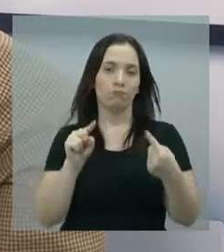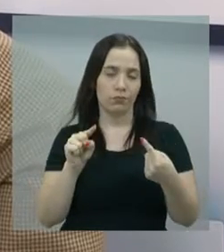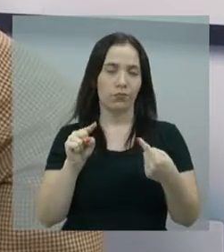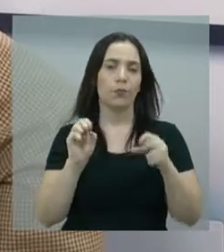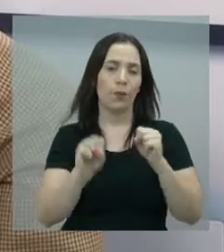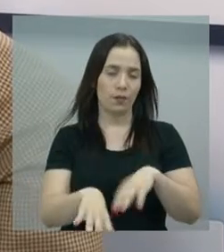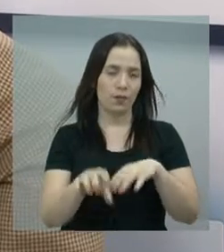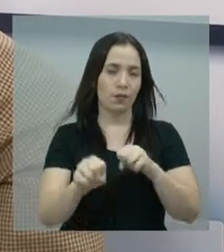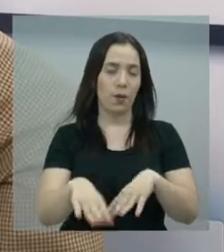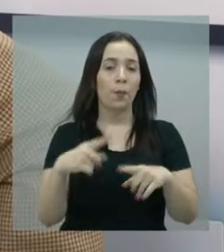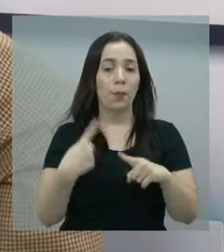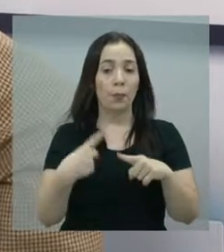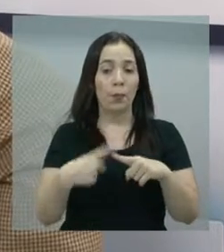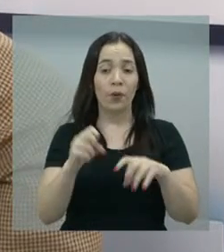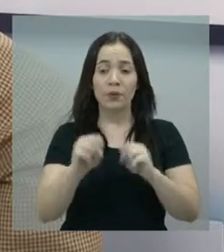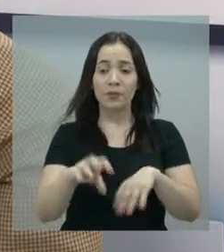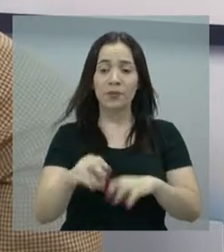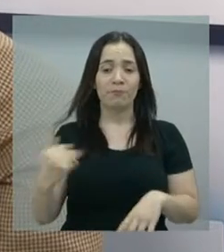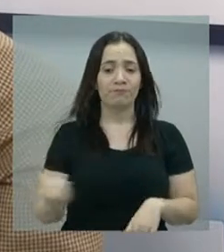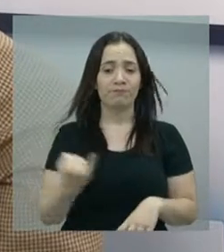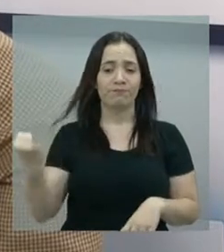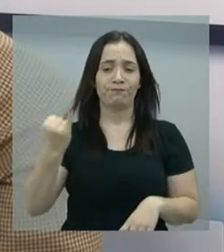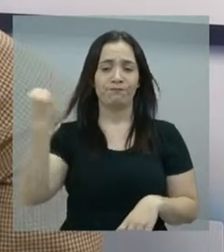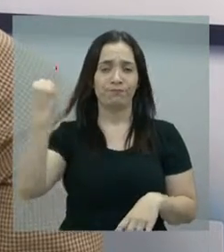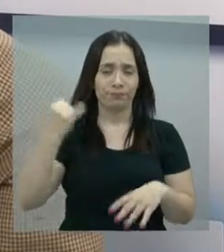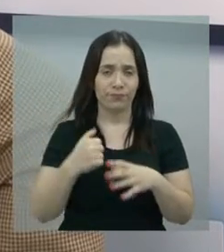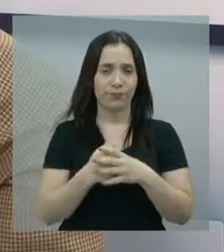não tem quem